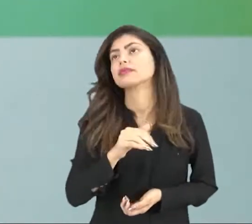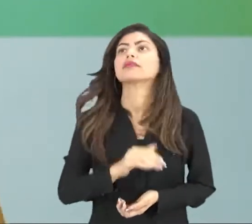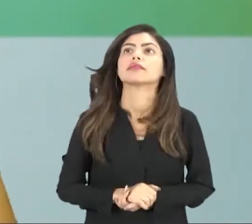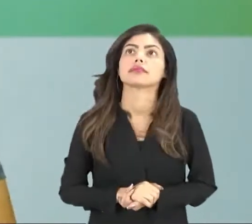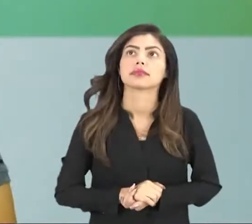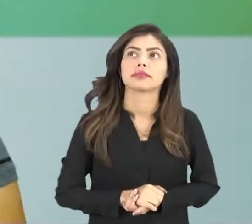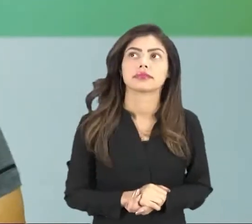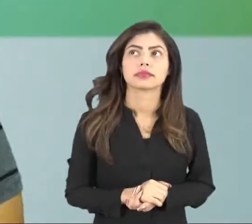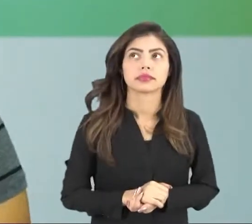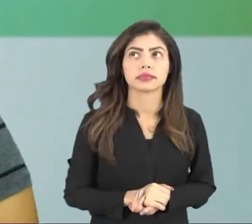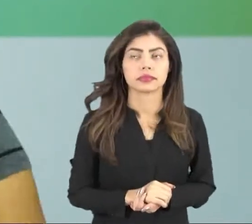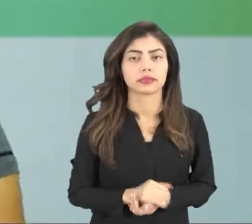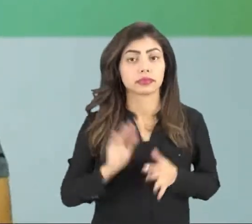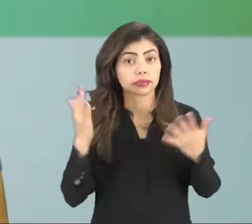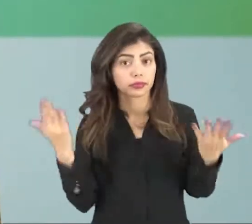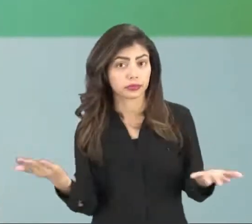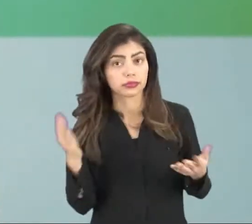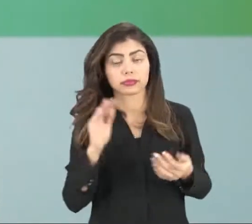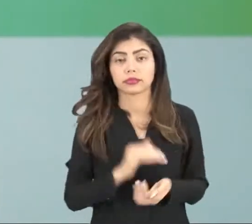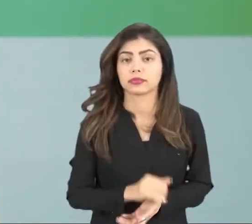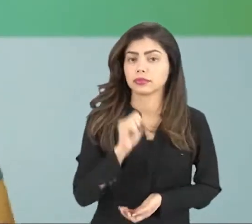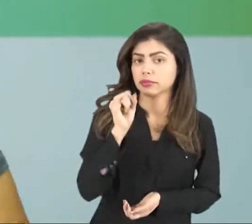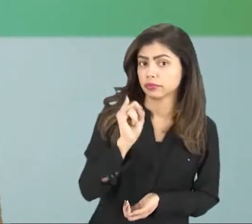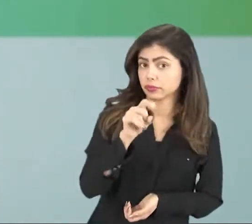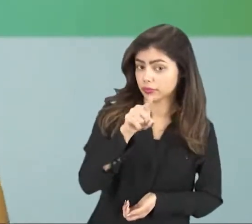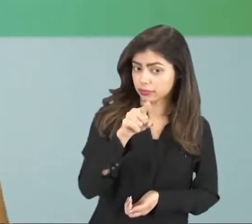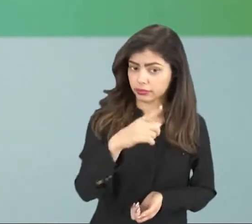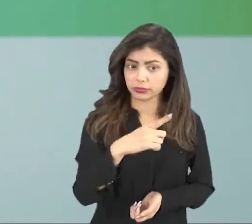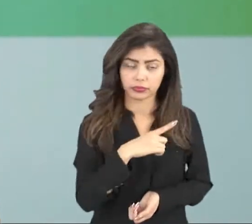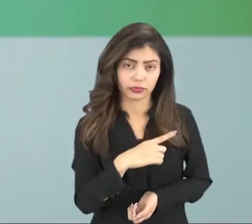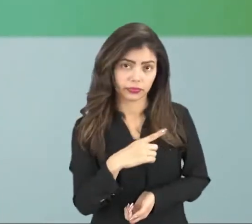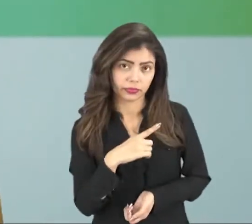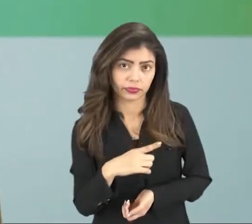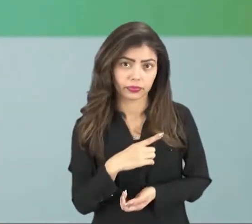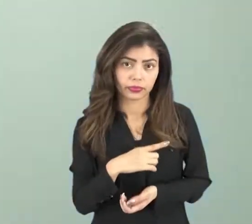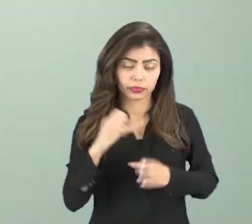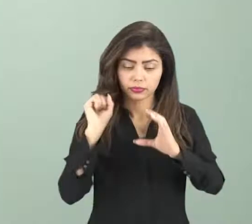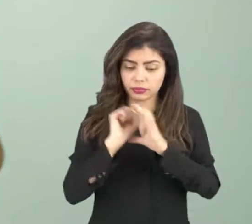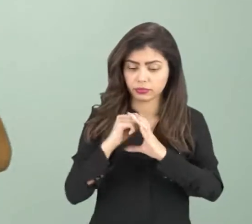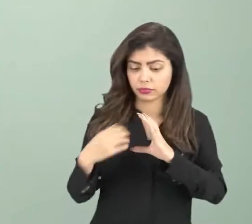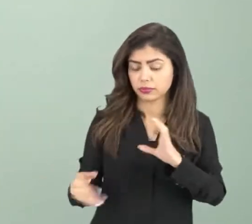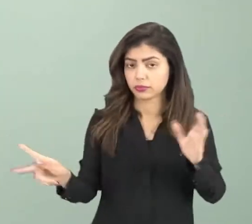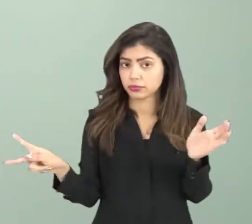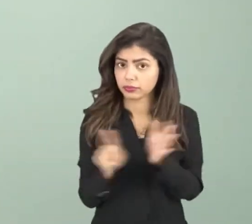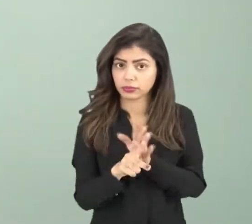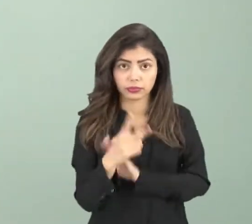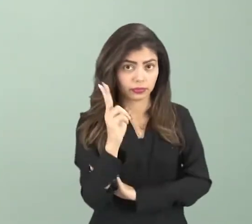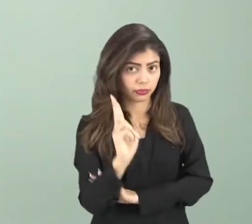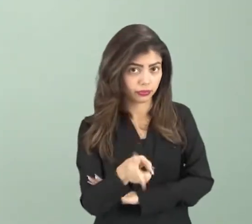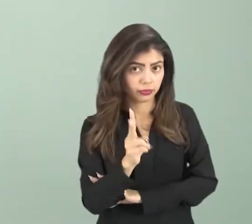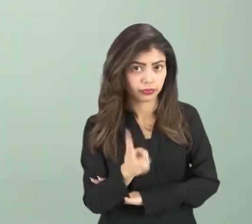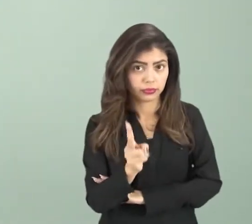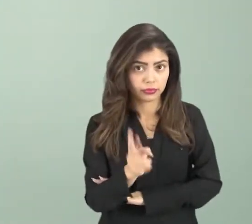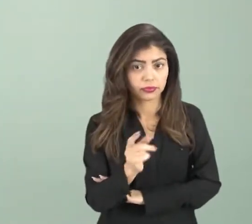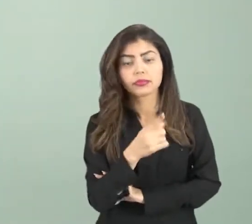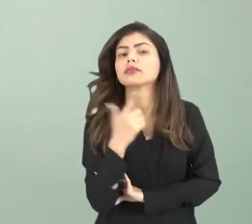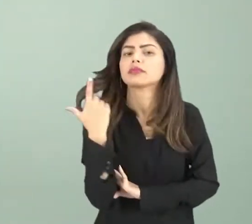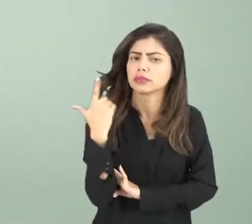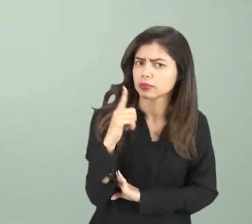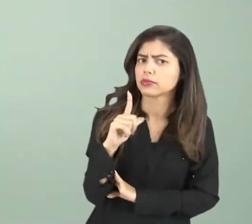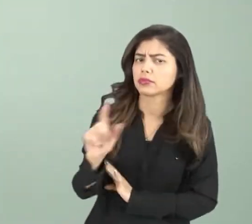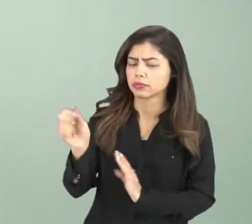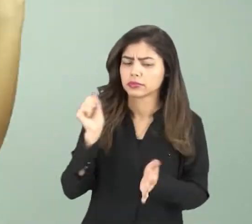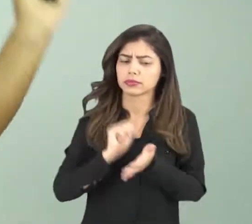né? Então, será que você tem essa mesma característica da Sherazade, essa criatividade? Será que você conseguiria